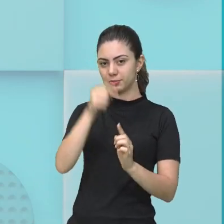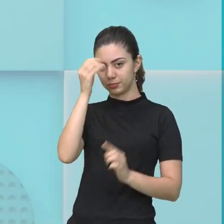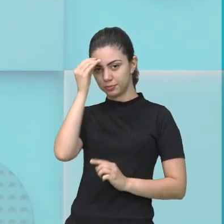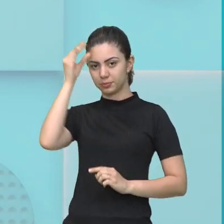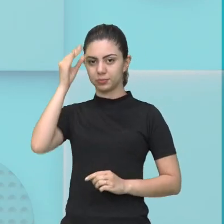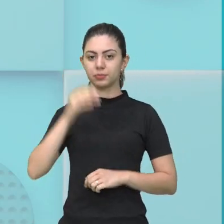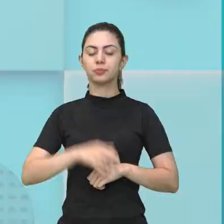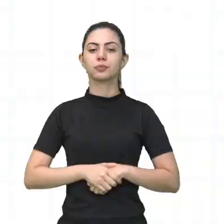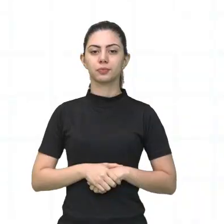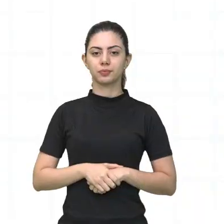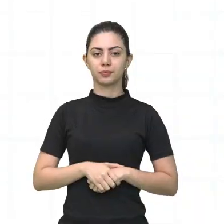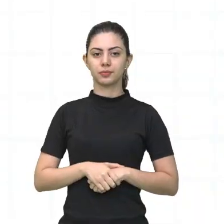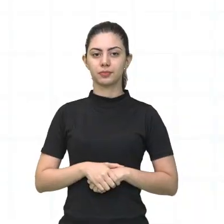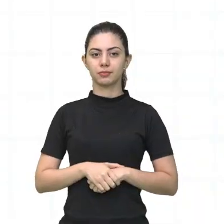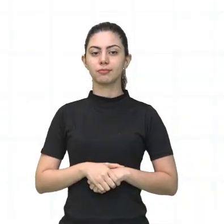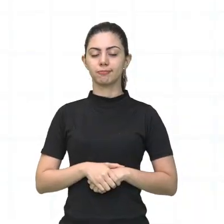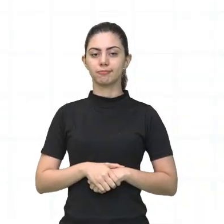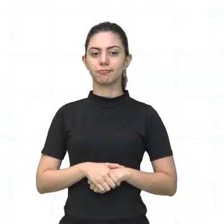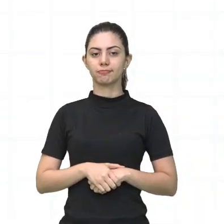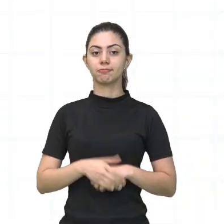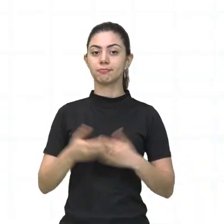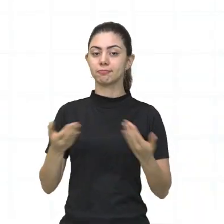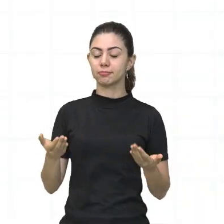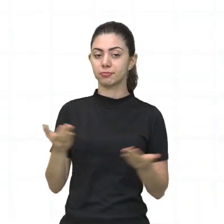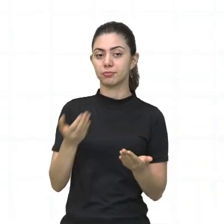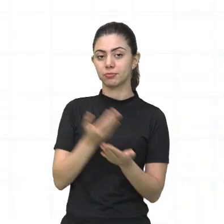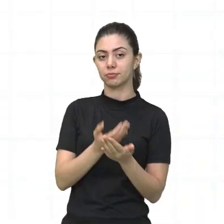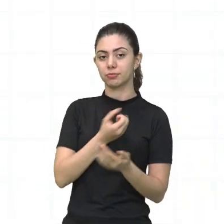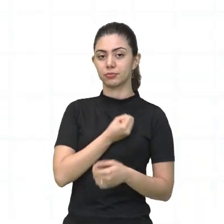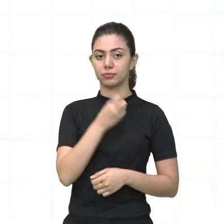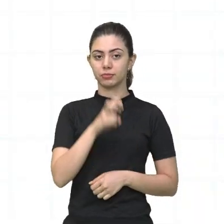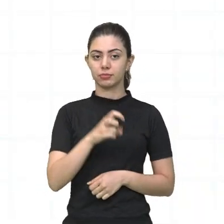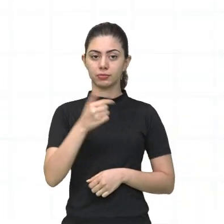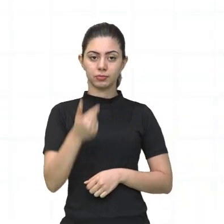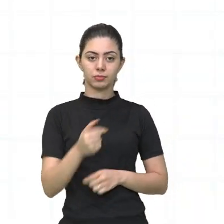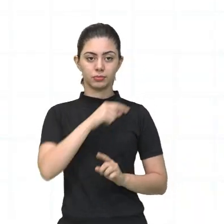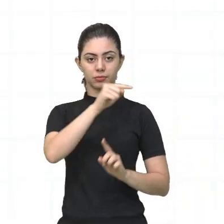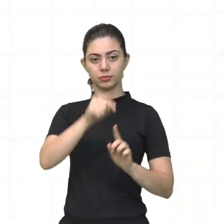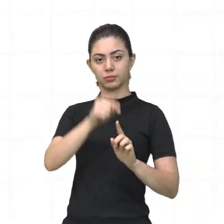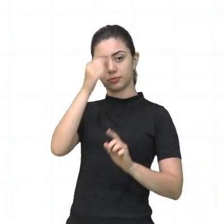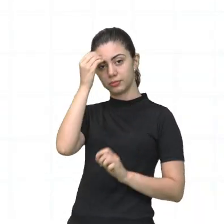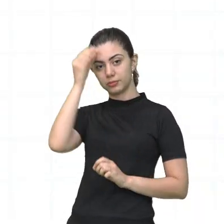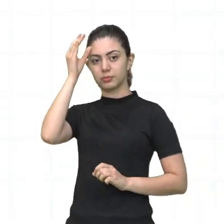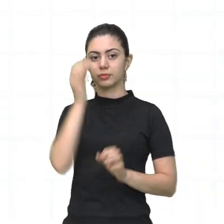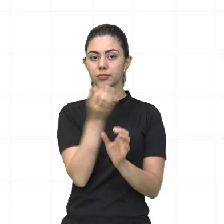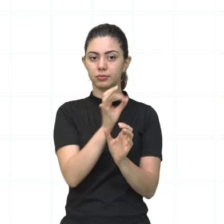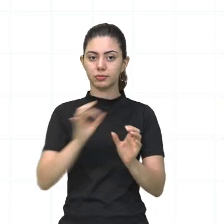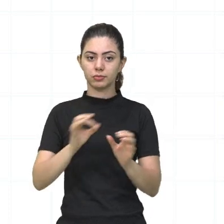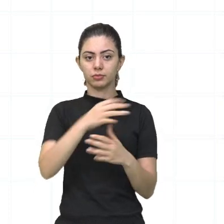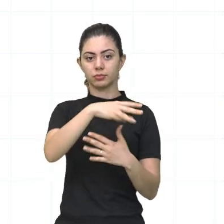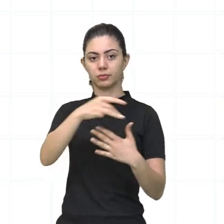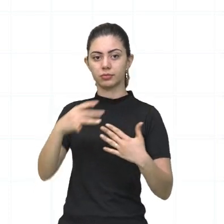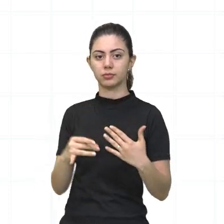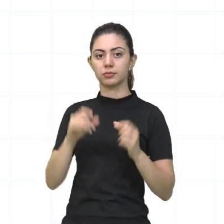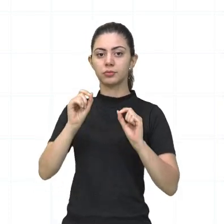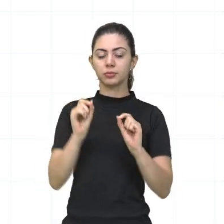de conhecimento e detalhamento. Então, estamos na nossa aula 52 com o objeto de conhecimento